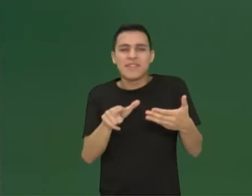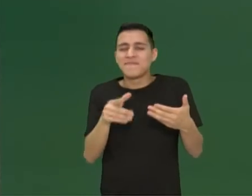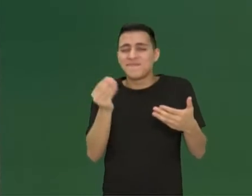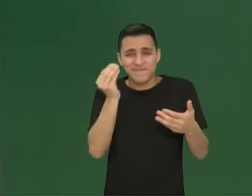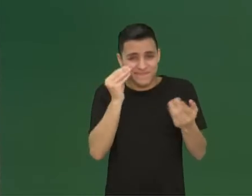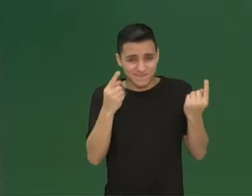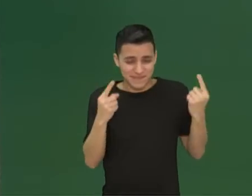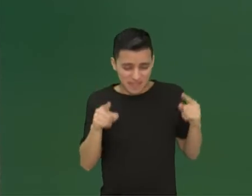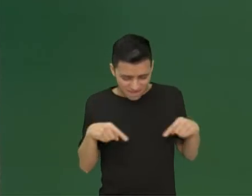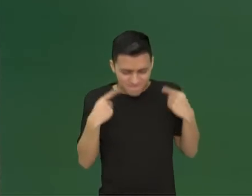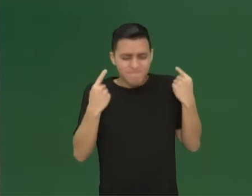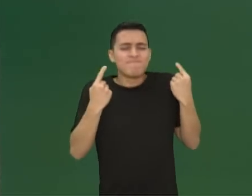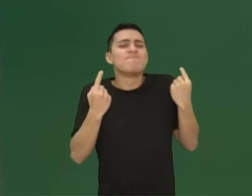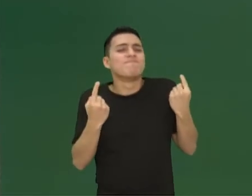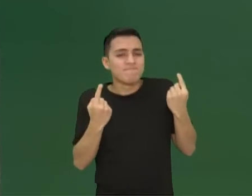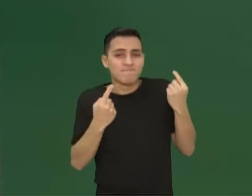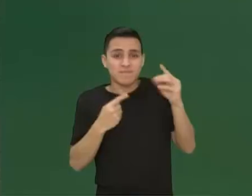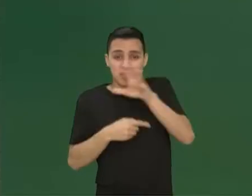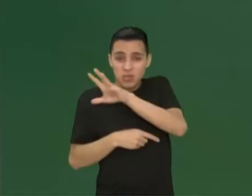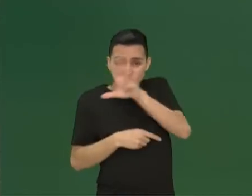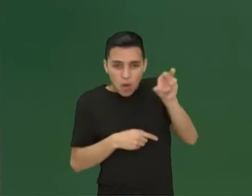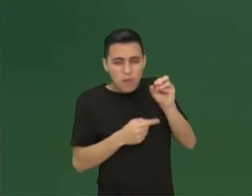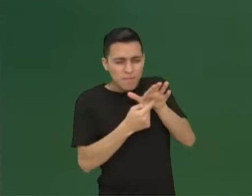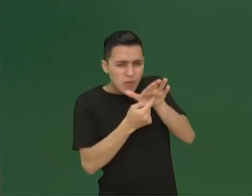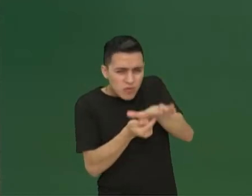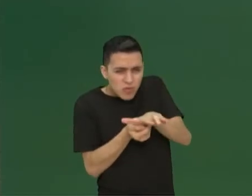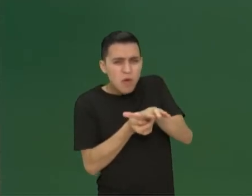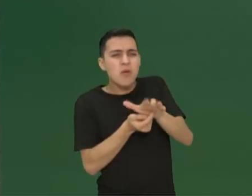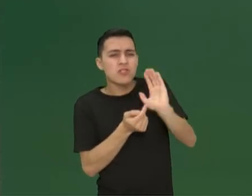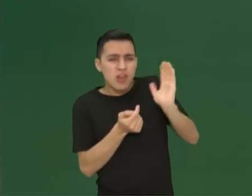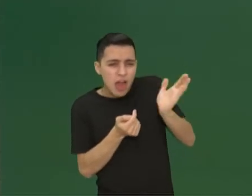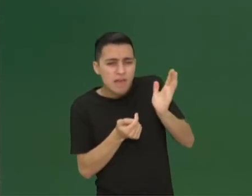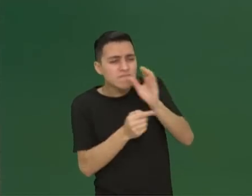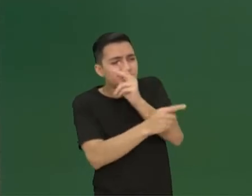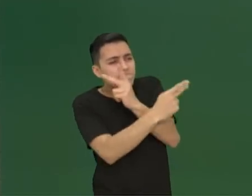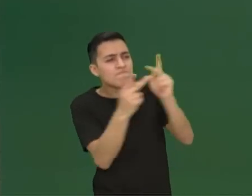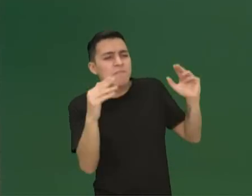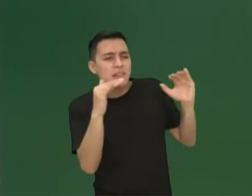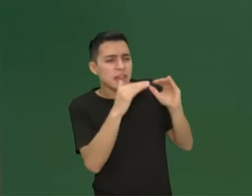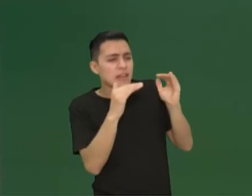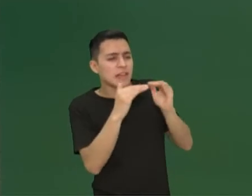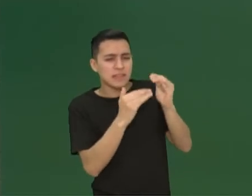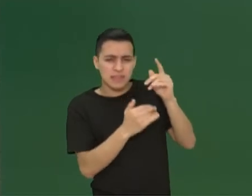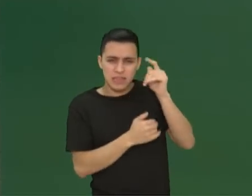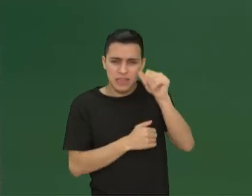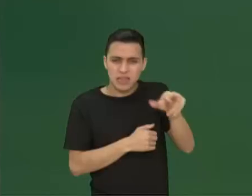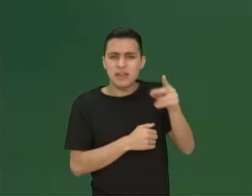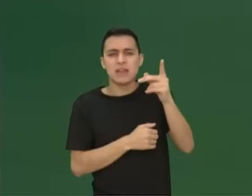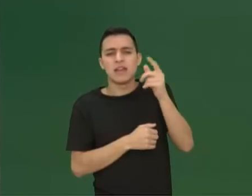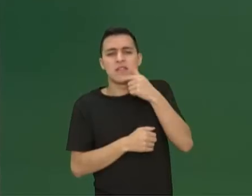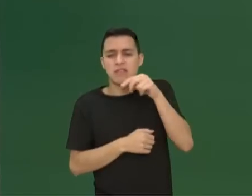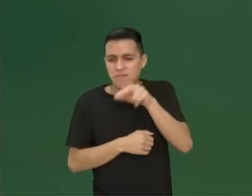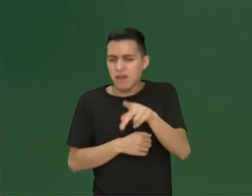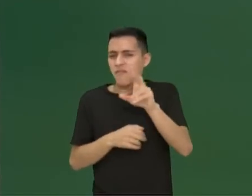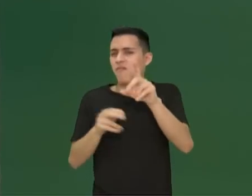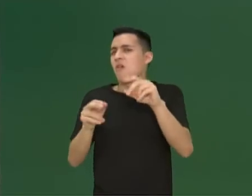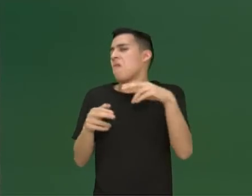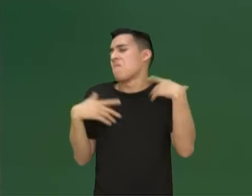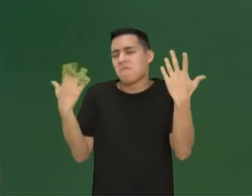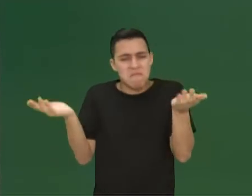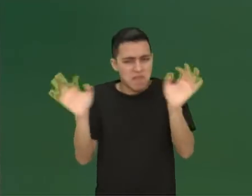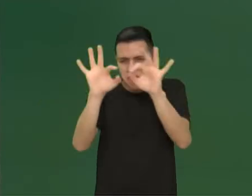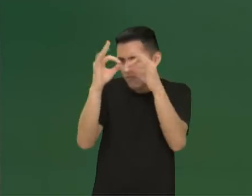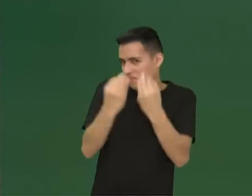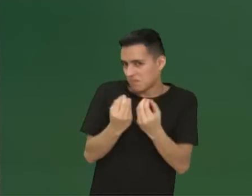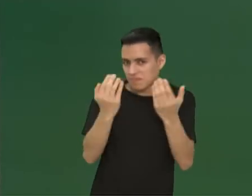esse desafio de todos esses que eu apresentei para vocês com quem mora com você, para o irmão, para a irmã, para a avó, para o padrasto.